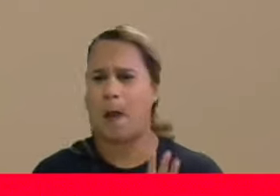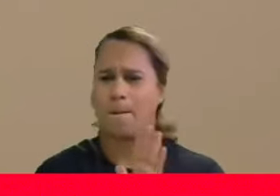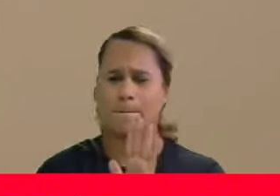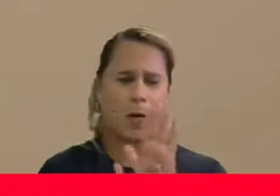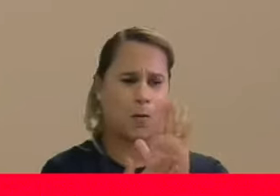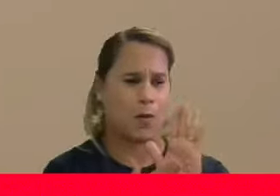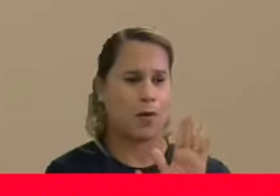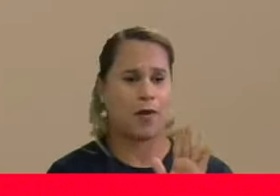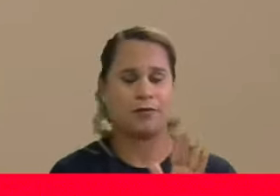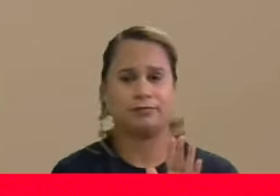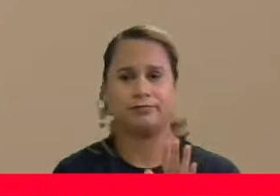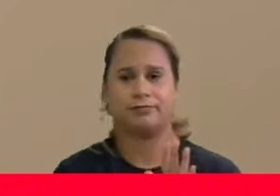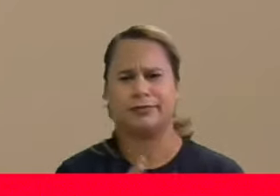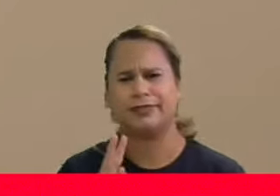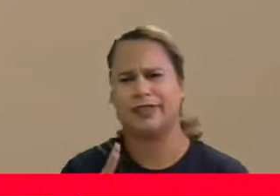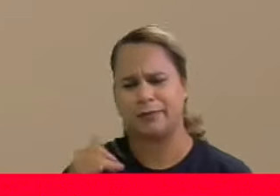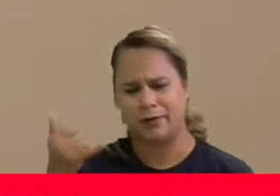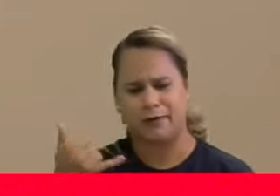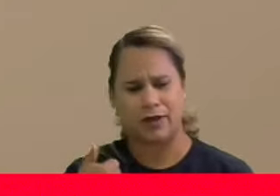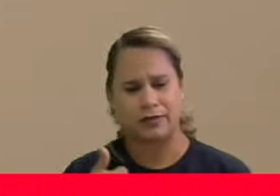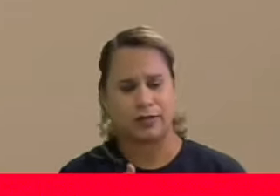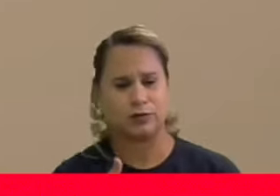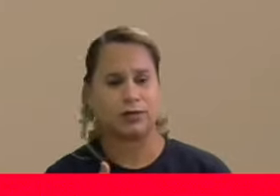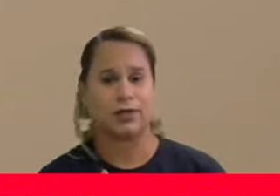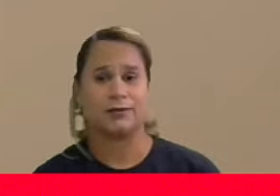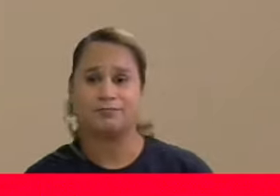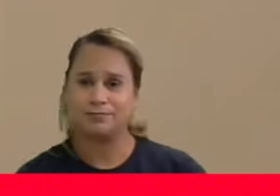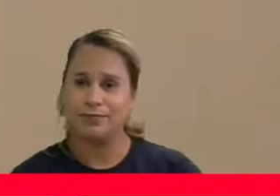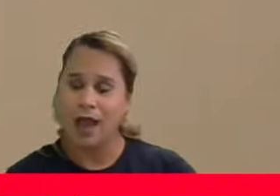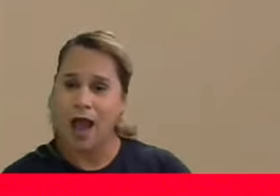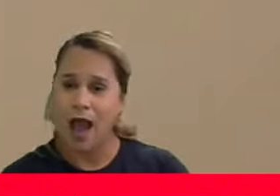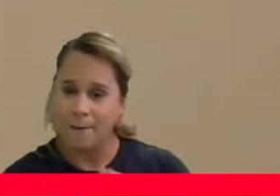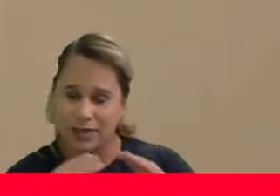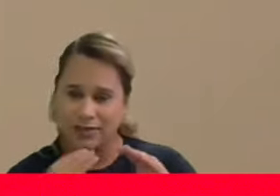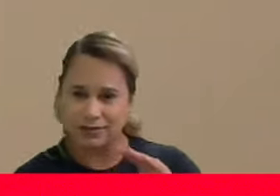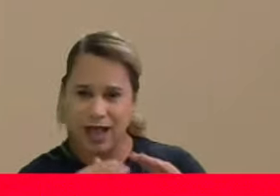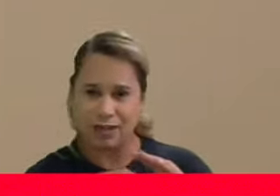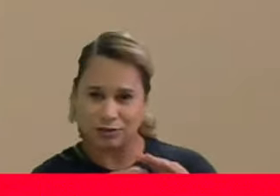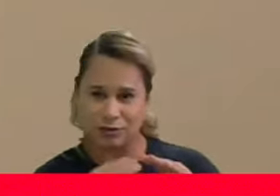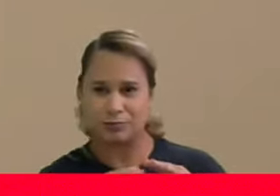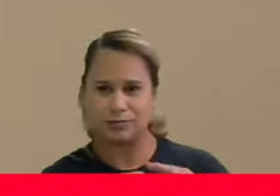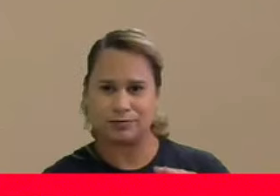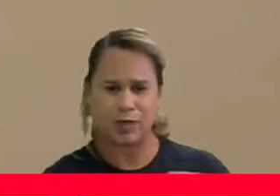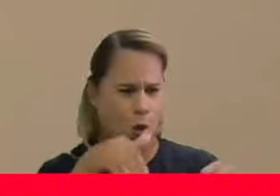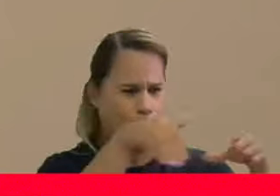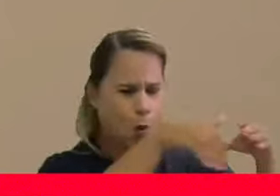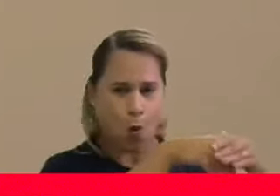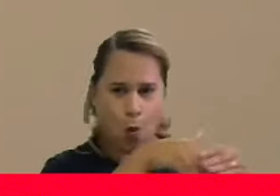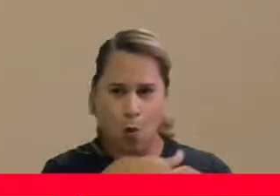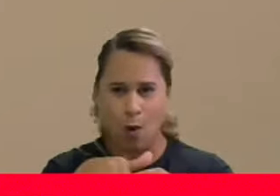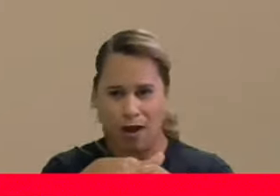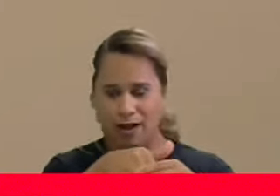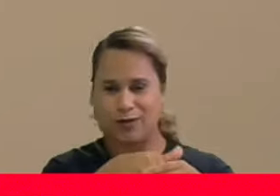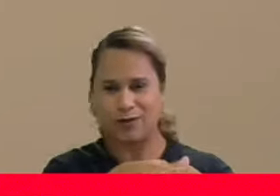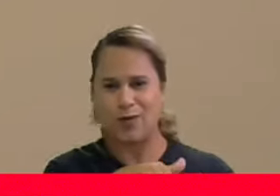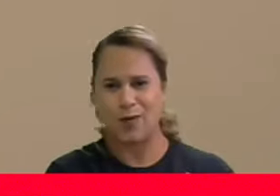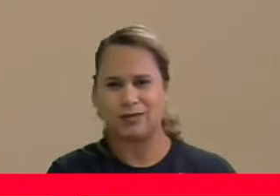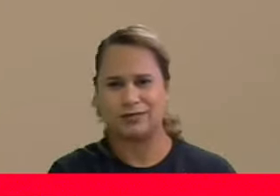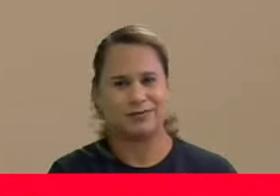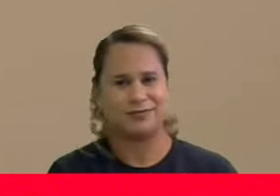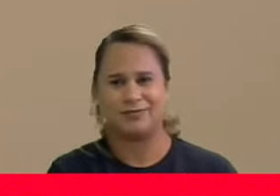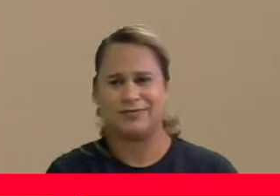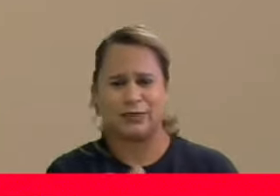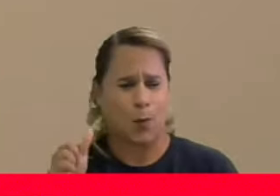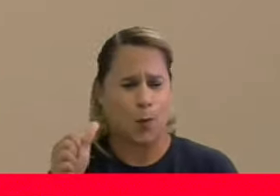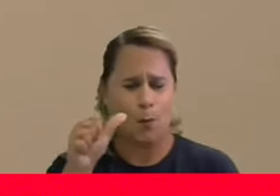mensagens que confundem os eleitores são as piores, e os eleitores não sabiam se ele ia para presidente, para senador, ou por São Paulo, ou